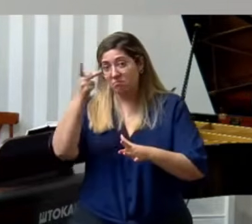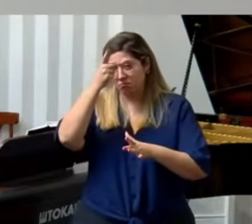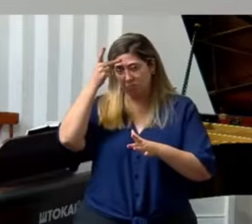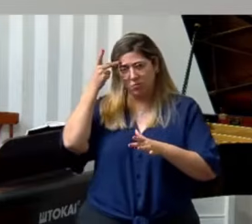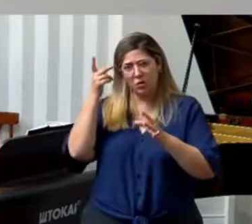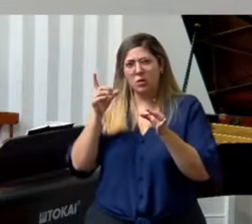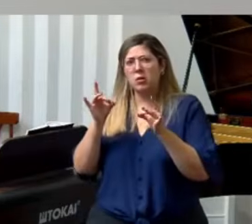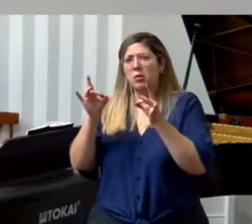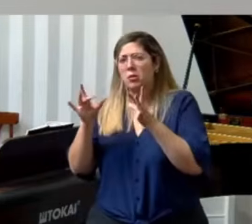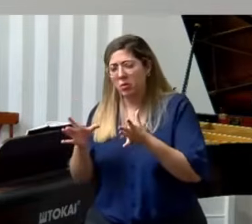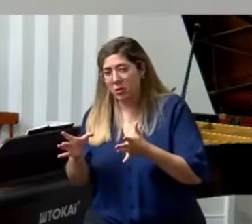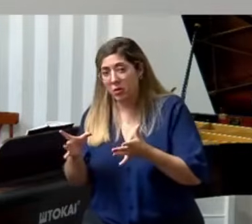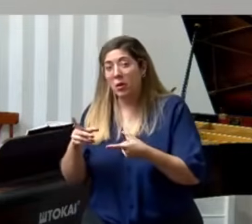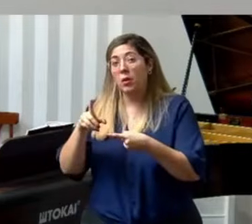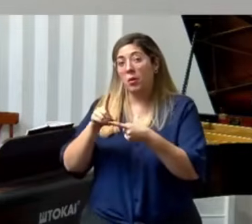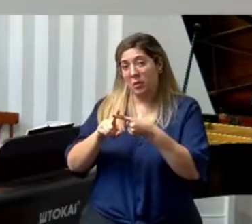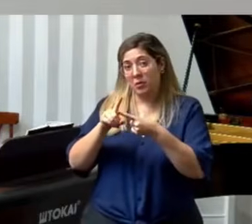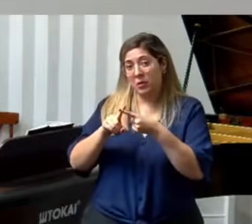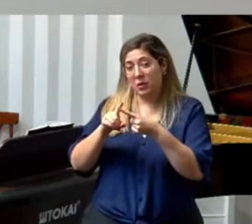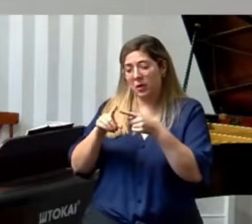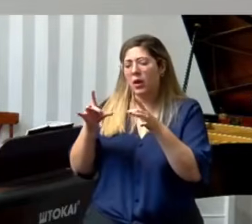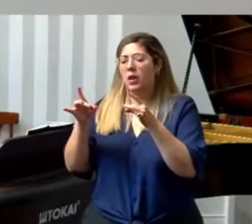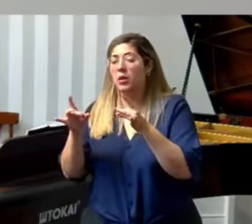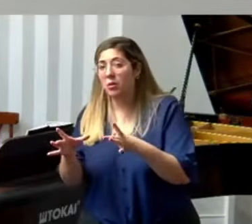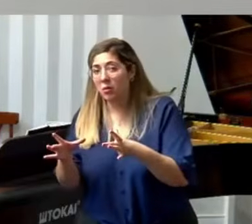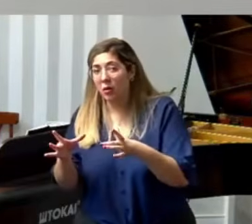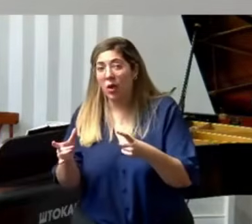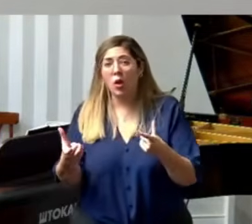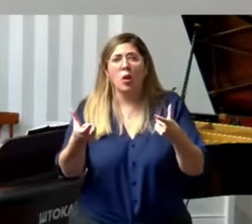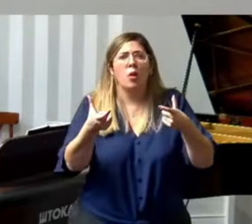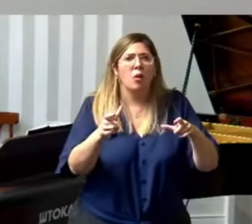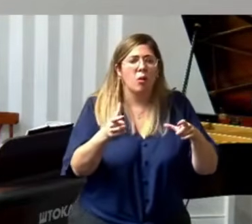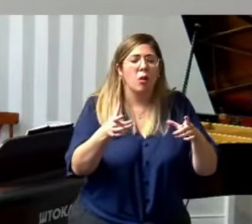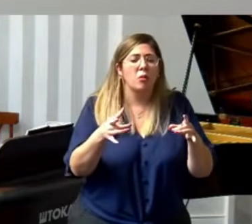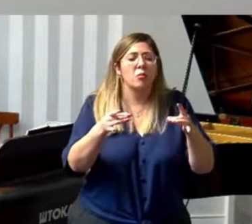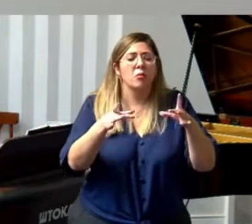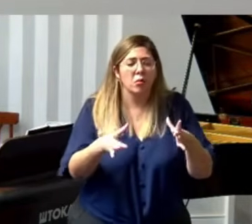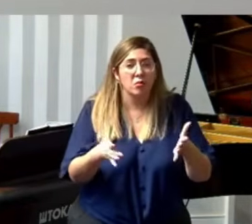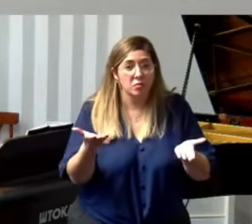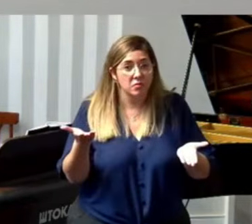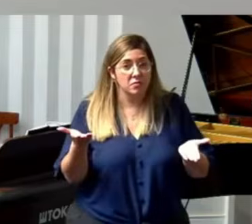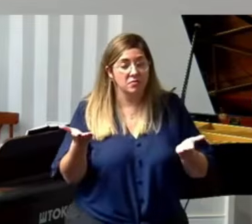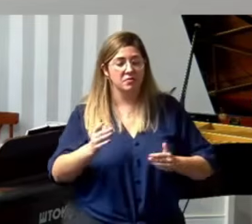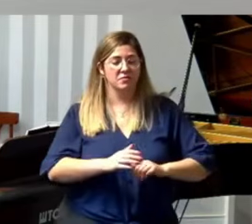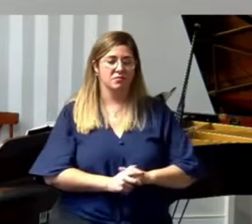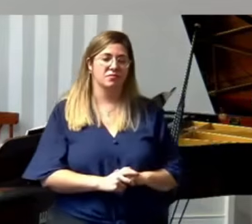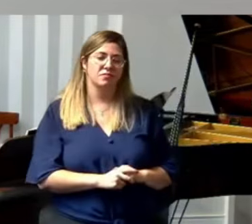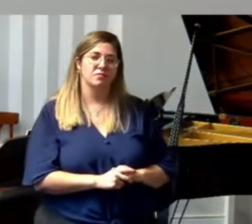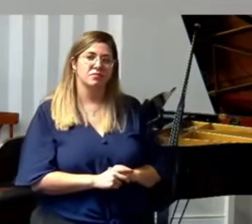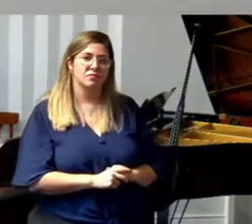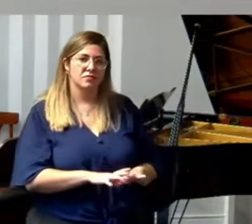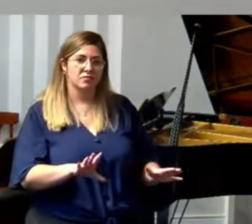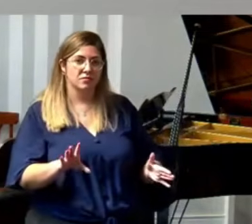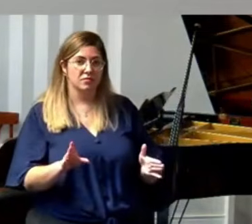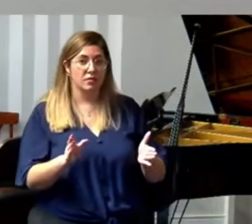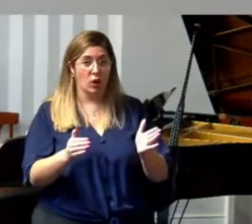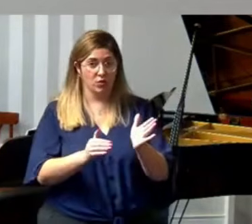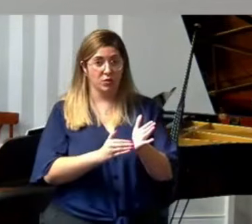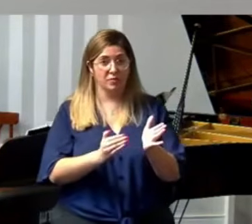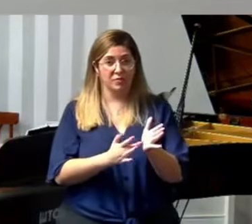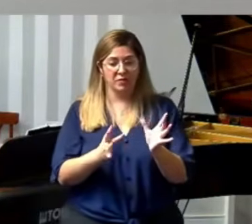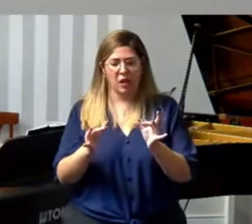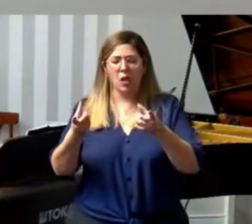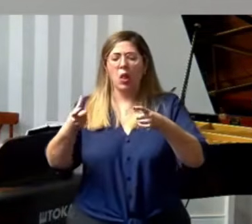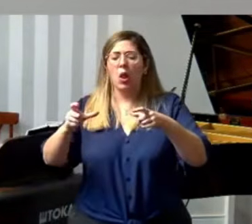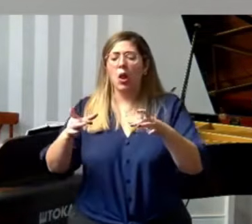é expulso? Por que é expulso? Para onde é expulso? Versículo 23 ainda nos fala: